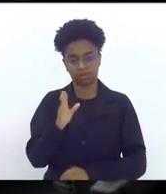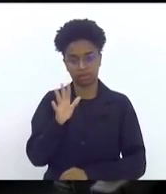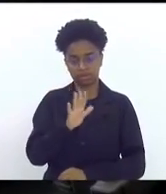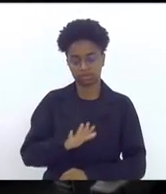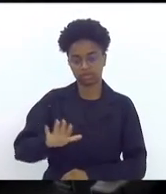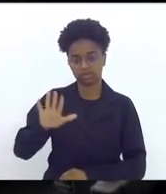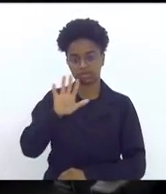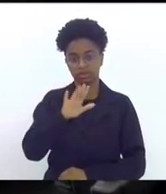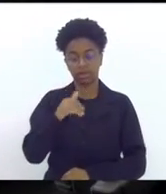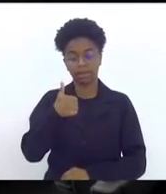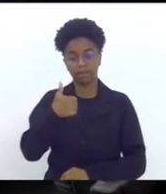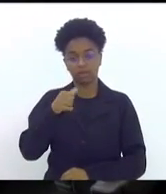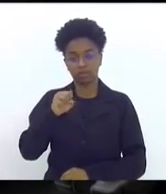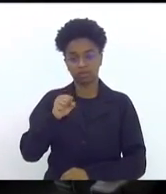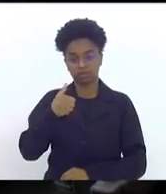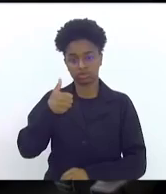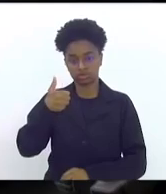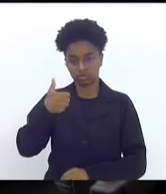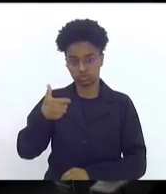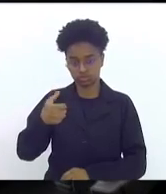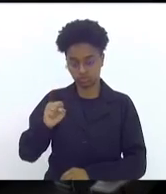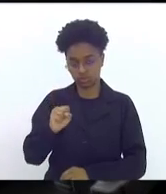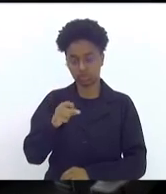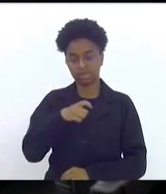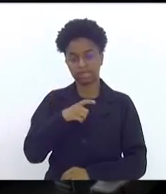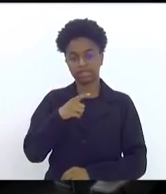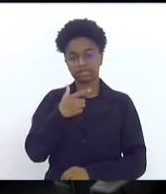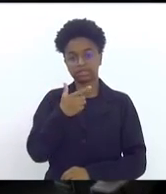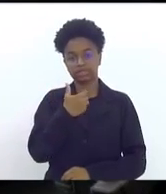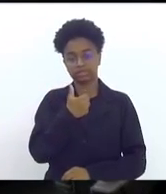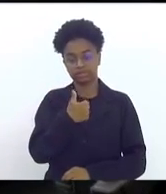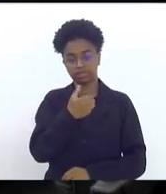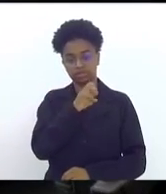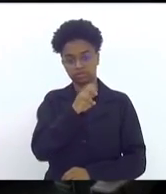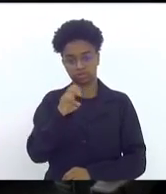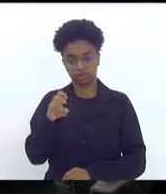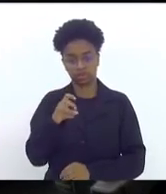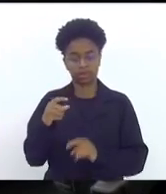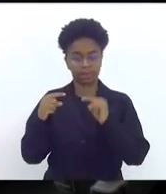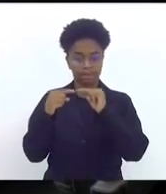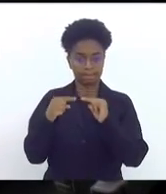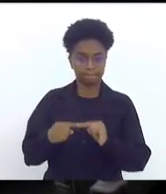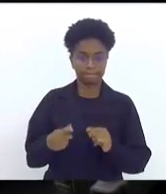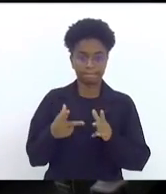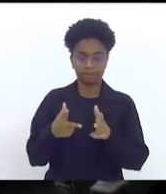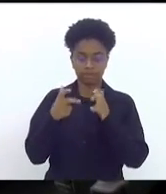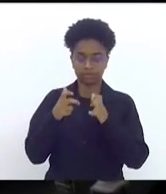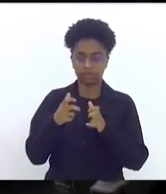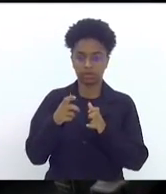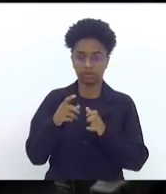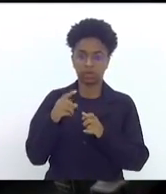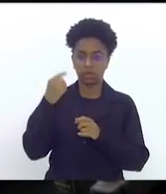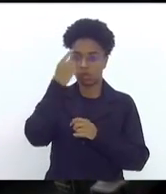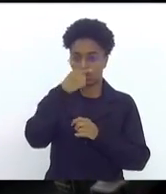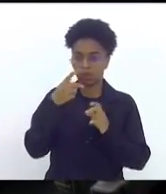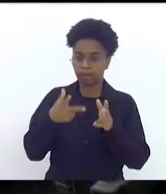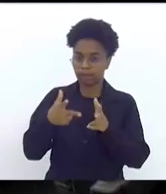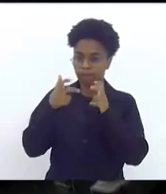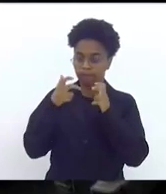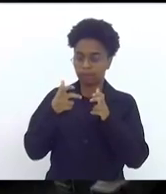Dessas 1.818 respostas, 155 formulários indicaram que o reconhecimento de pessoas é utilizado muito